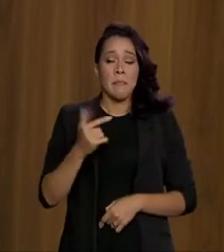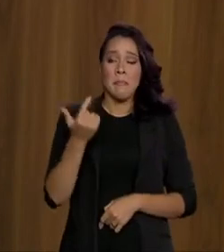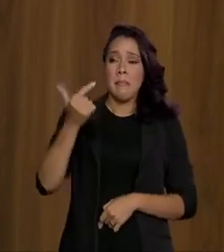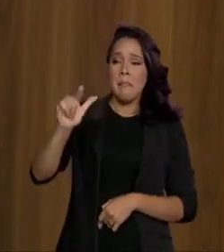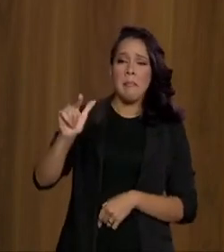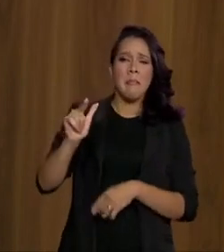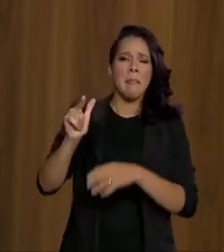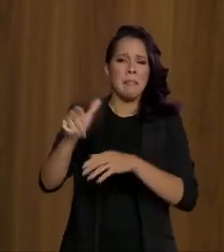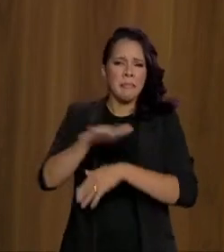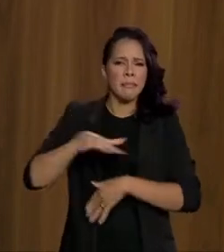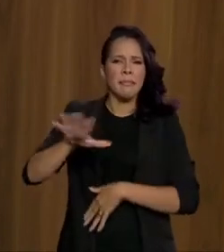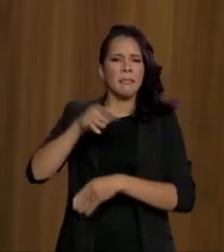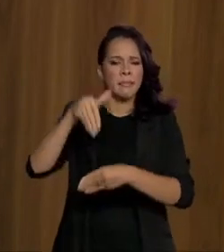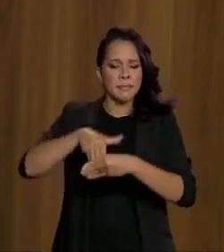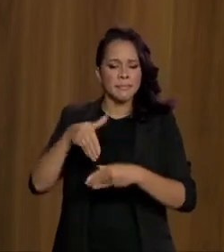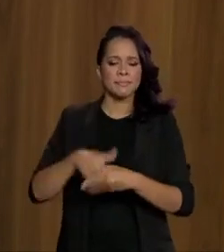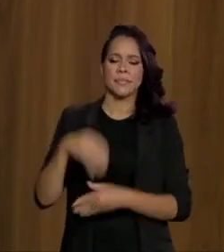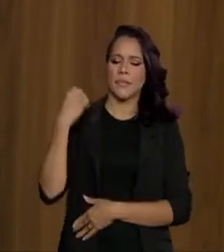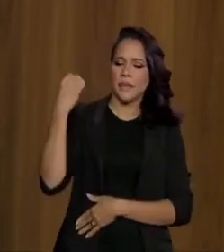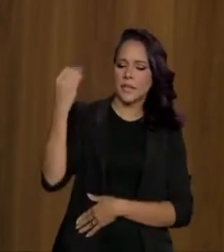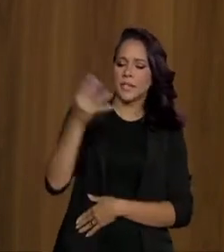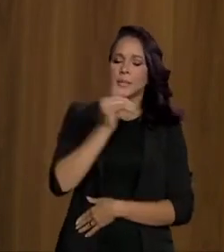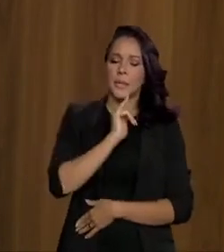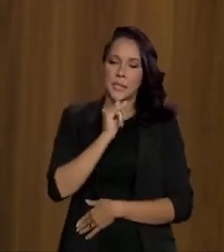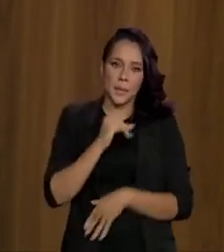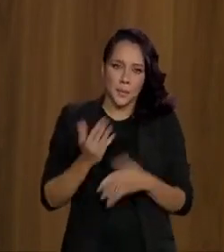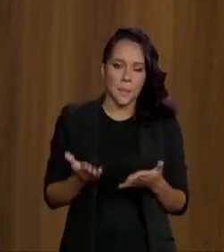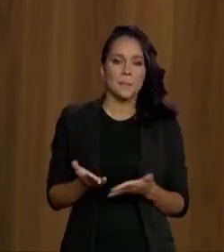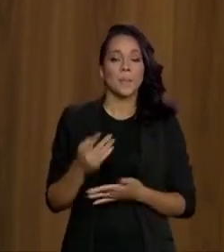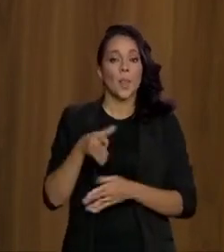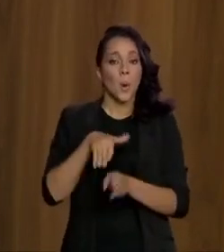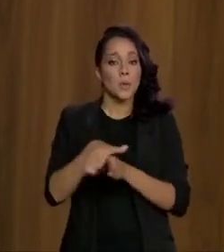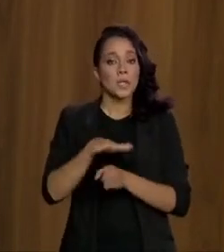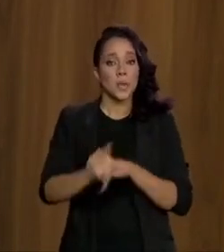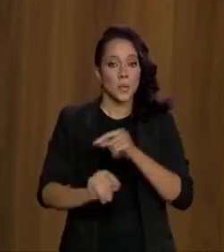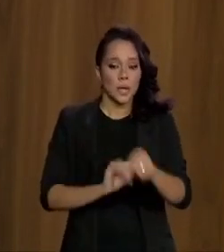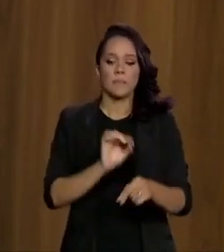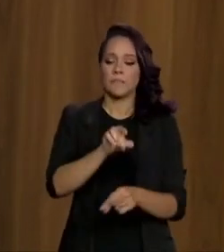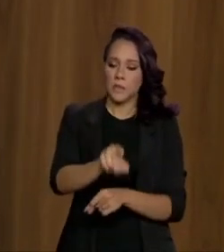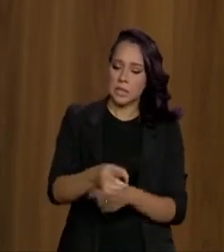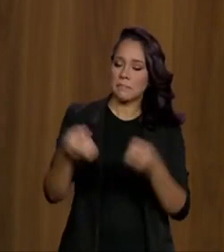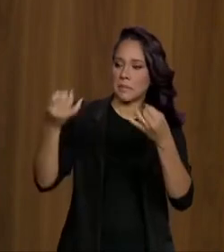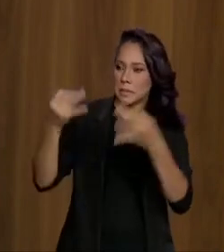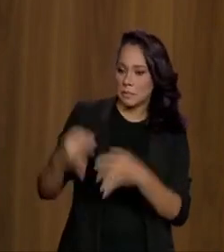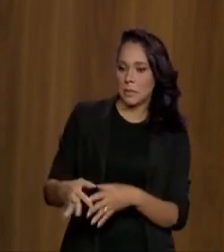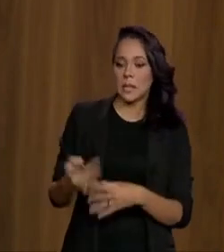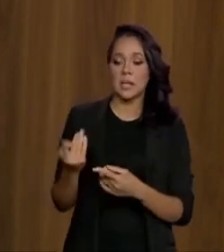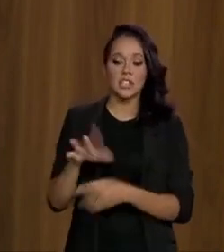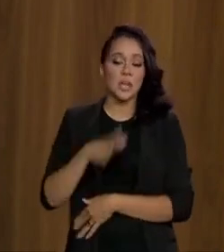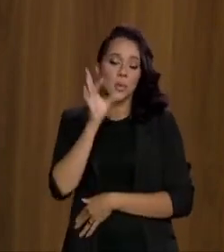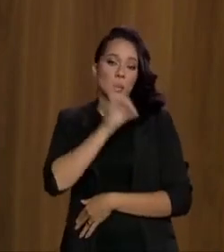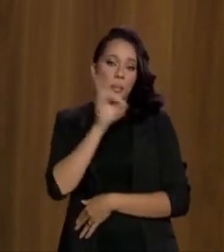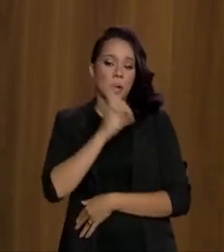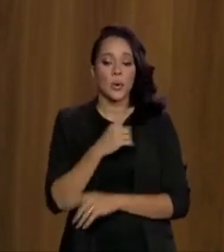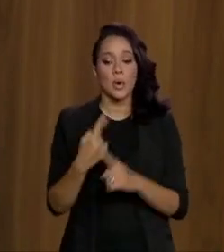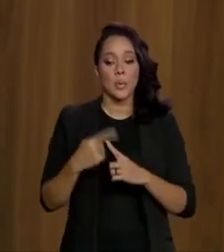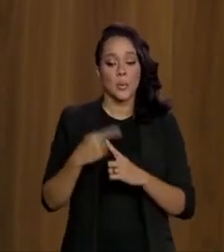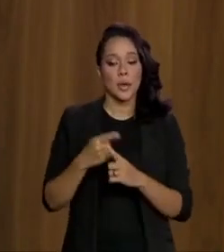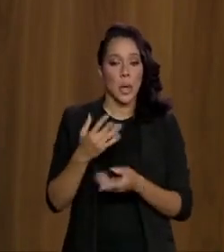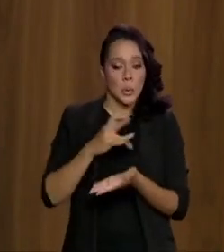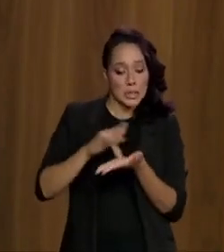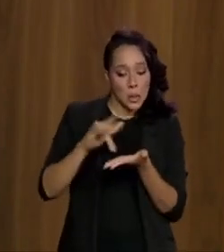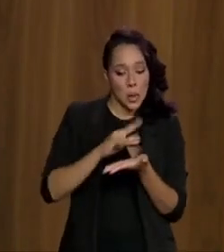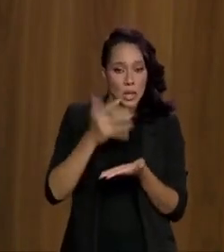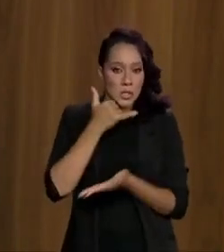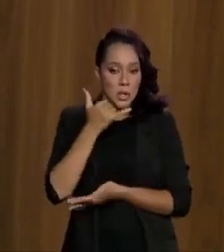sua área de votação, estiver viajando, por exemplo, a recomendação é para que você faça essa justificativa logo no domingo, porque o próprio